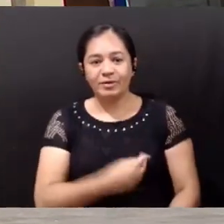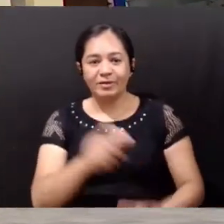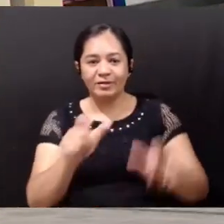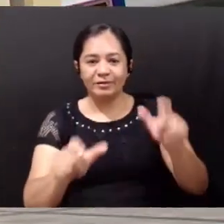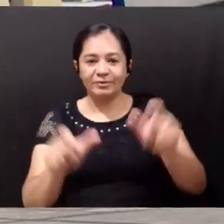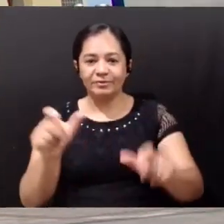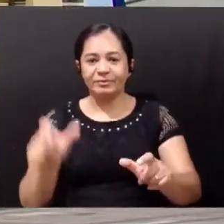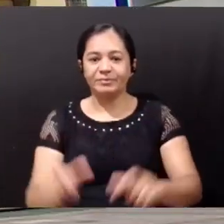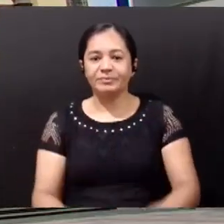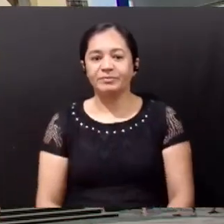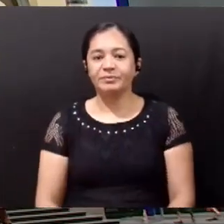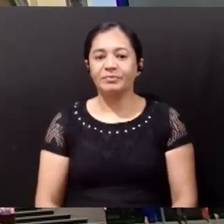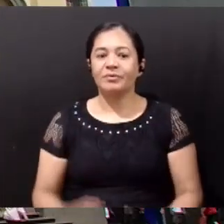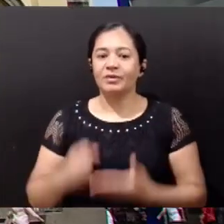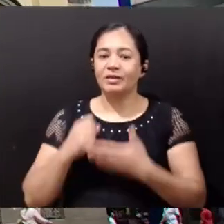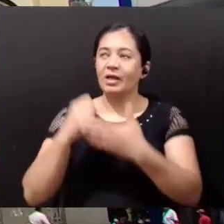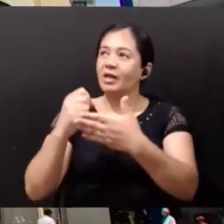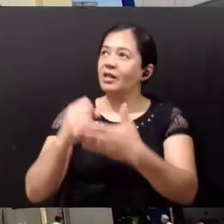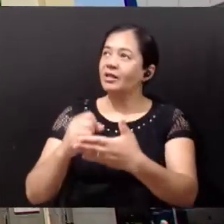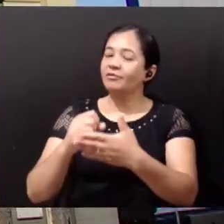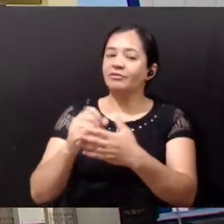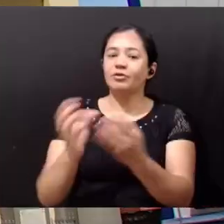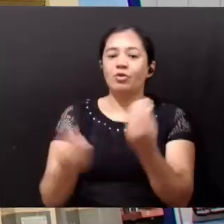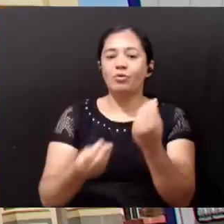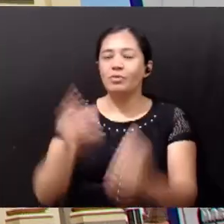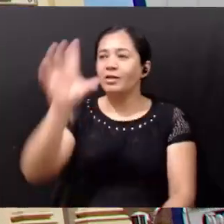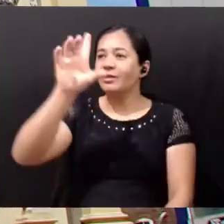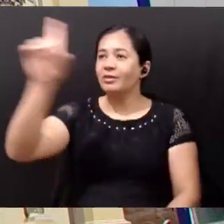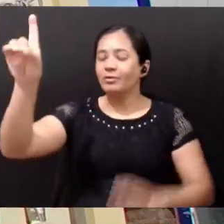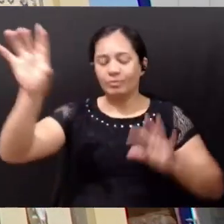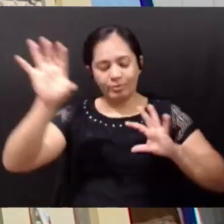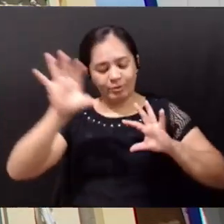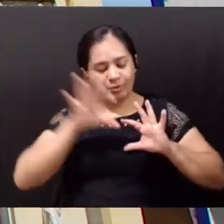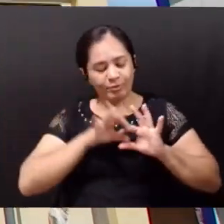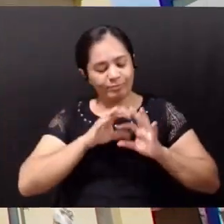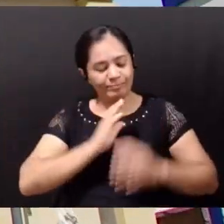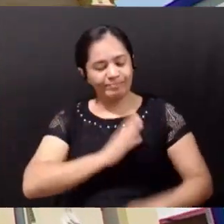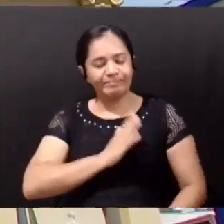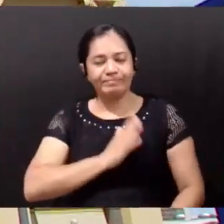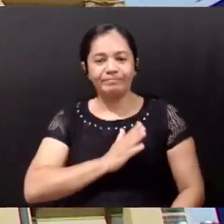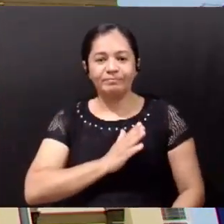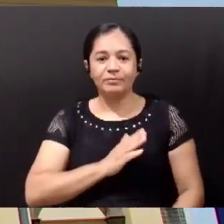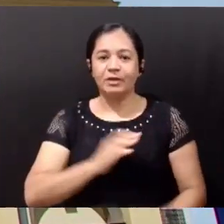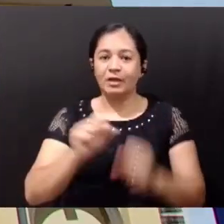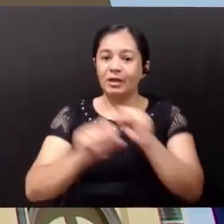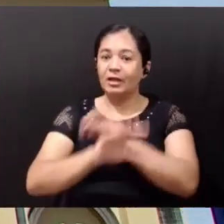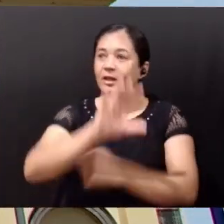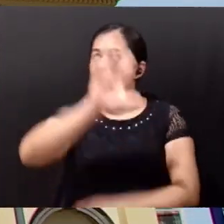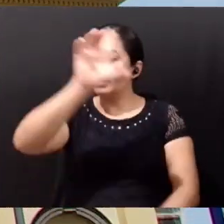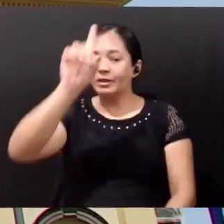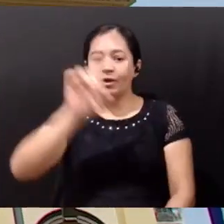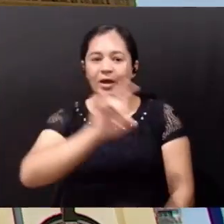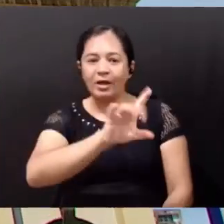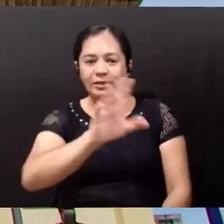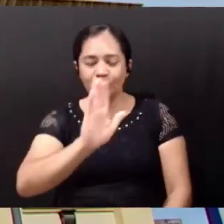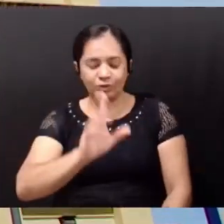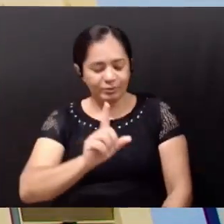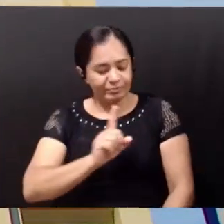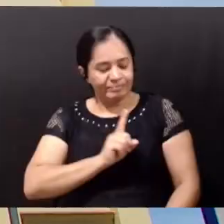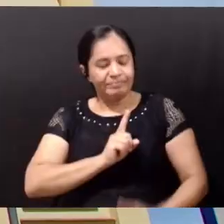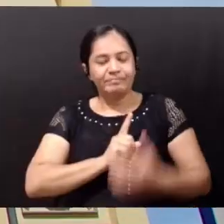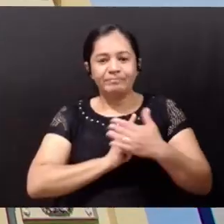levar Deus para o coração das pessoas. É claro que a Deus cada qual tem no seu coração, mas o gesto